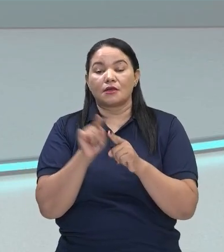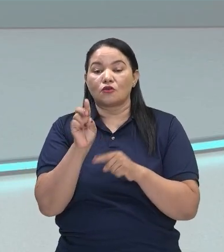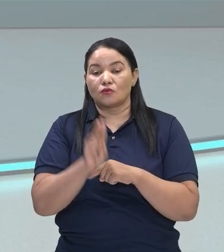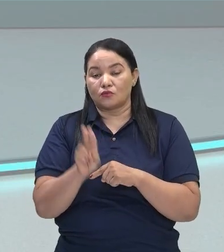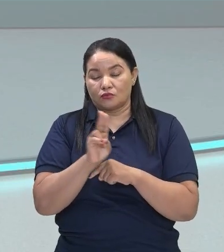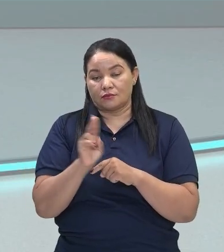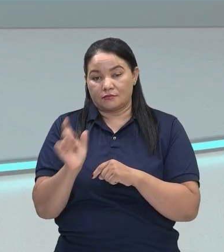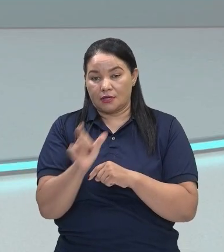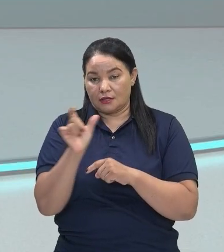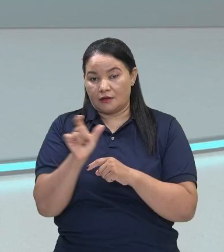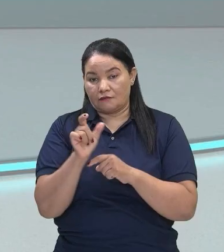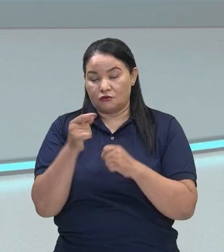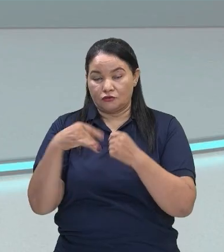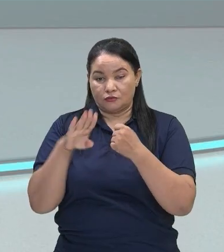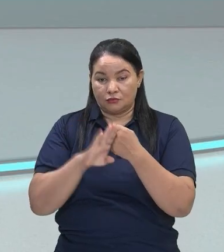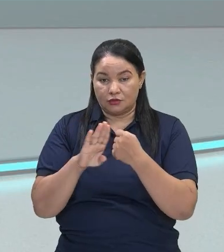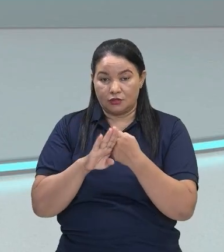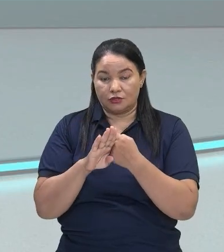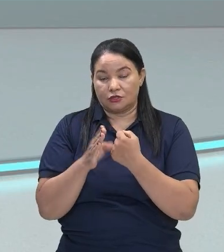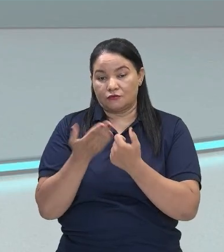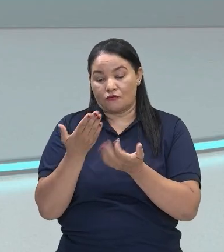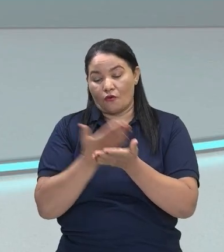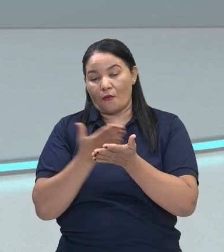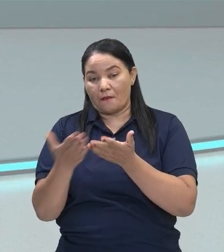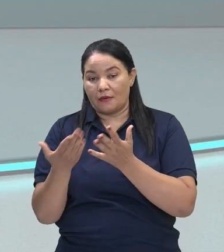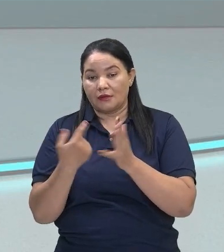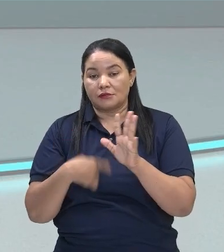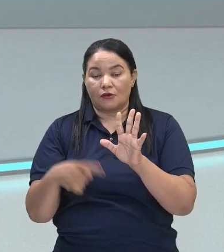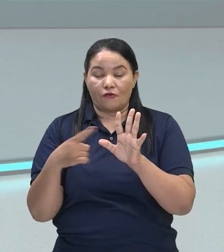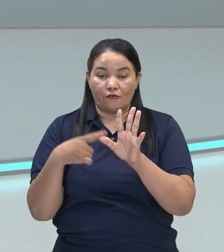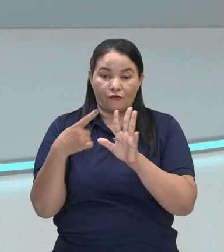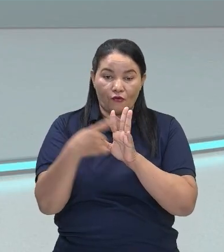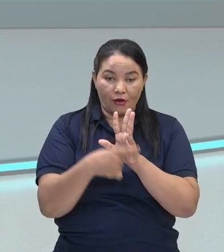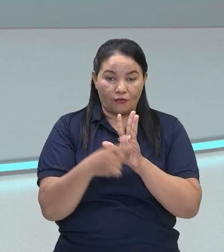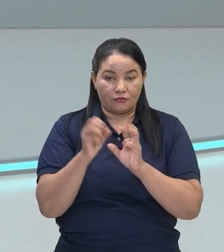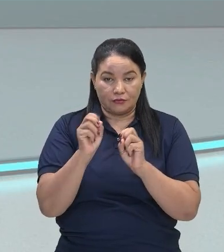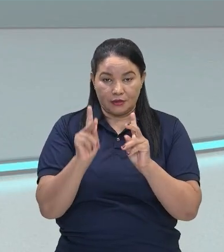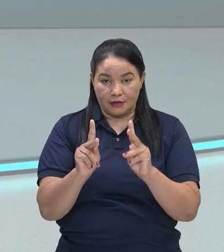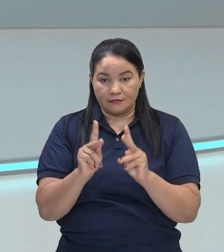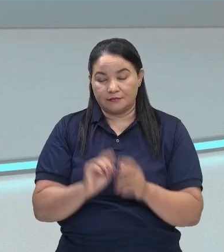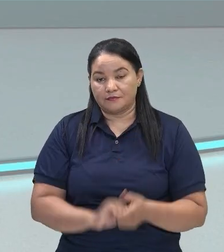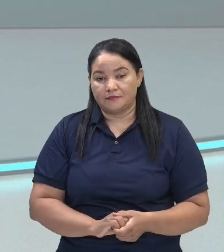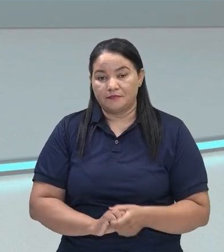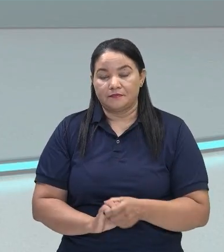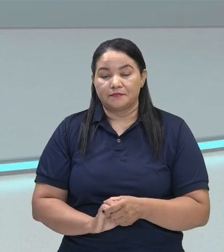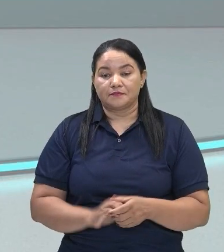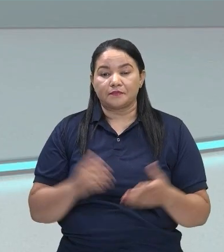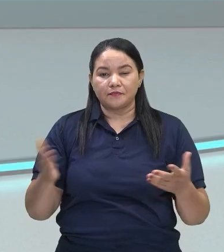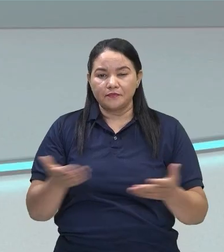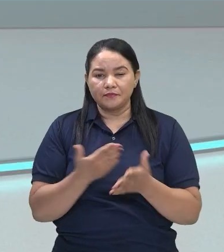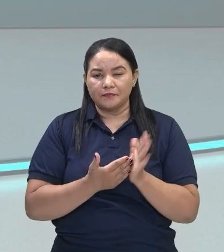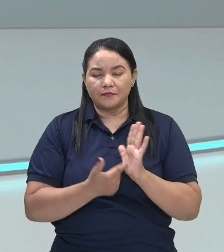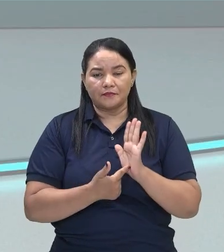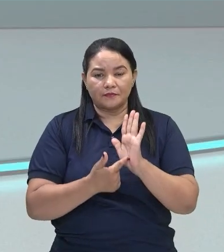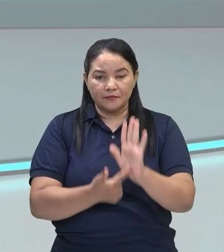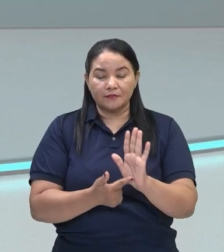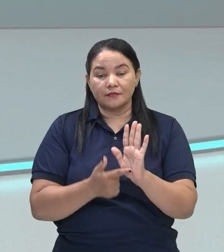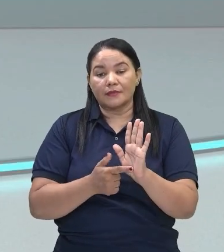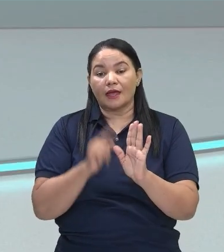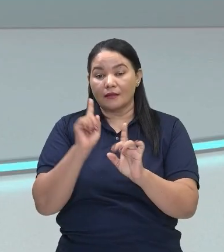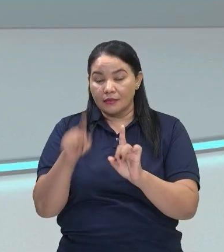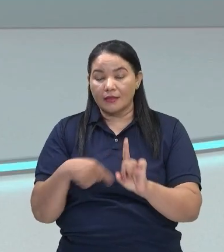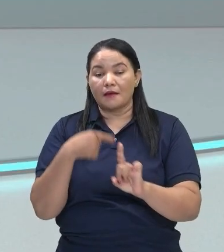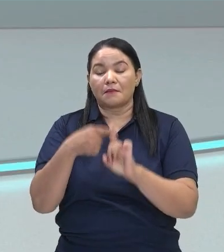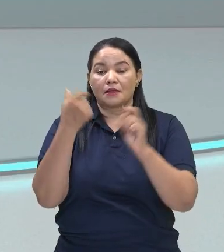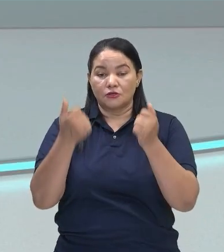com substantivo cujo a inicial seja vogal, tá certo? Vou mostrar para vocês agora, falar um pouquinho mais sobre